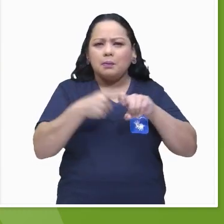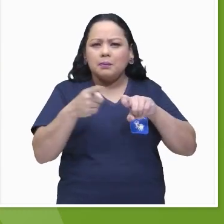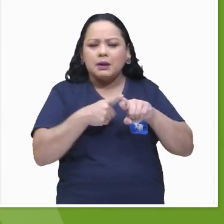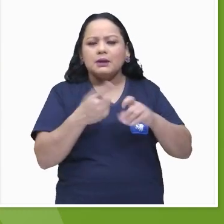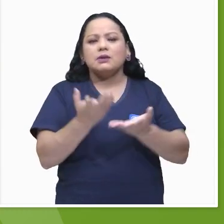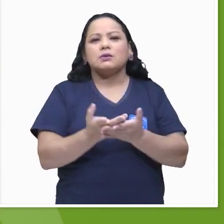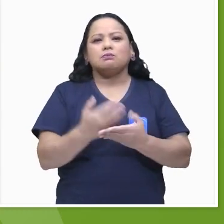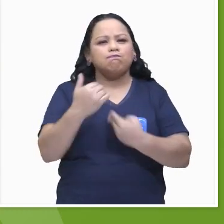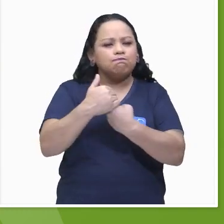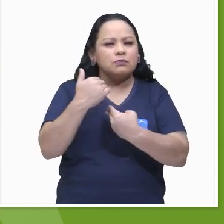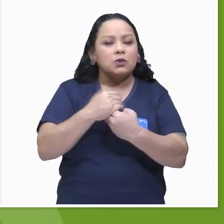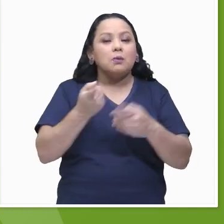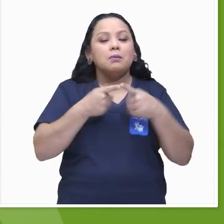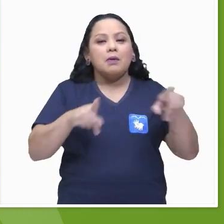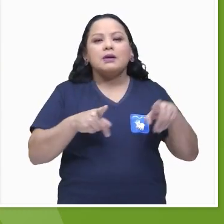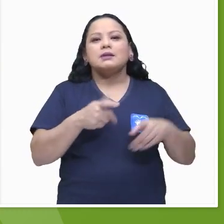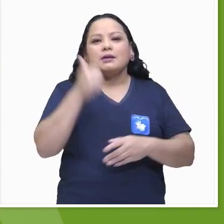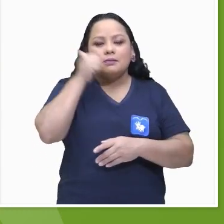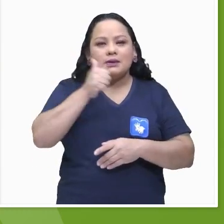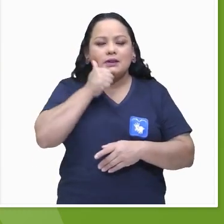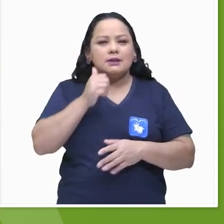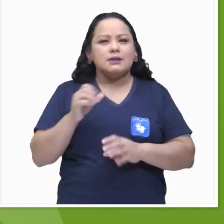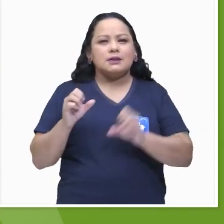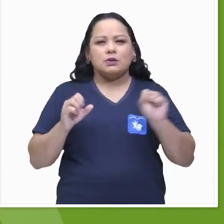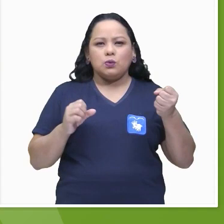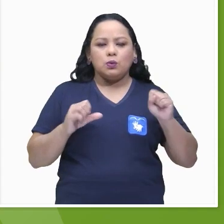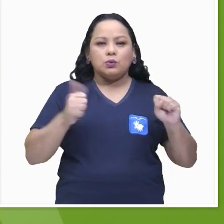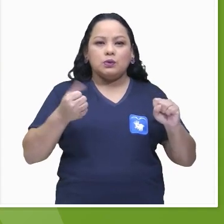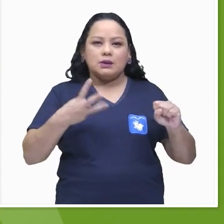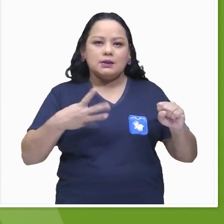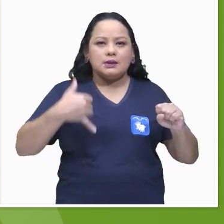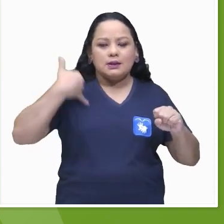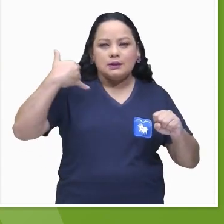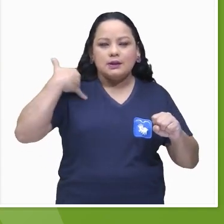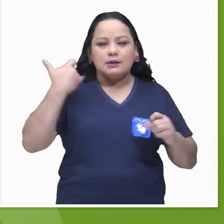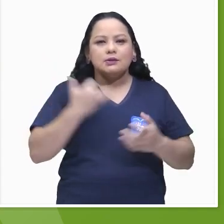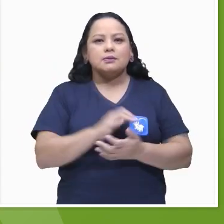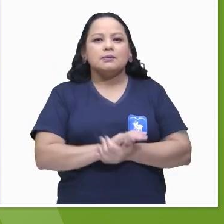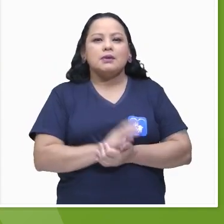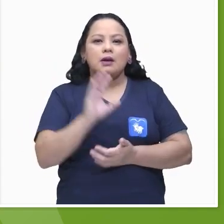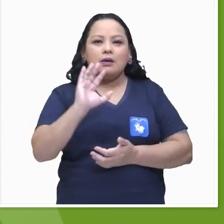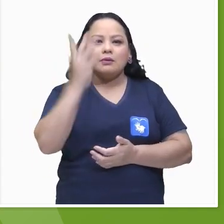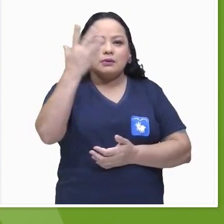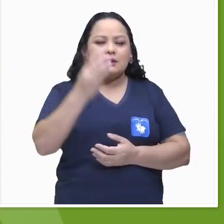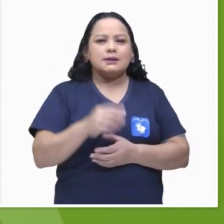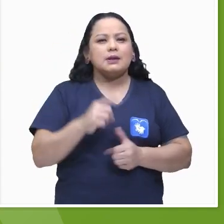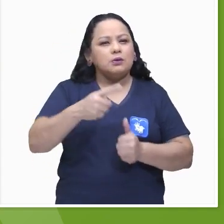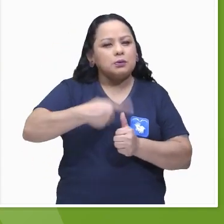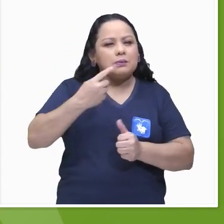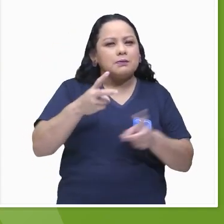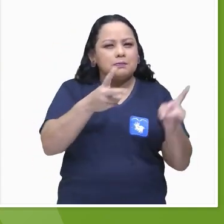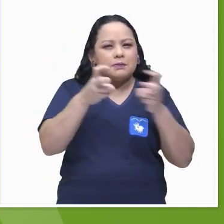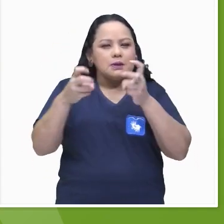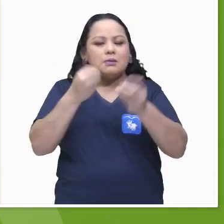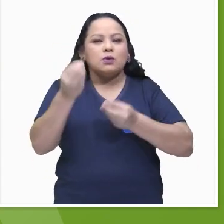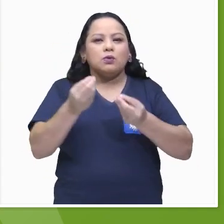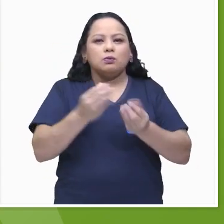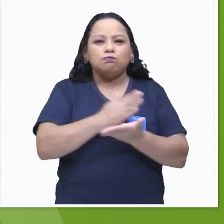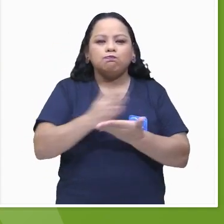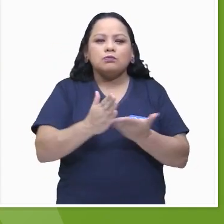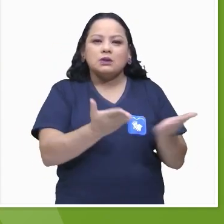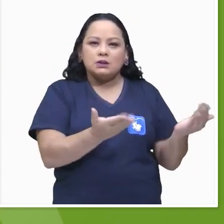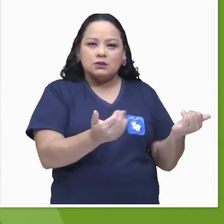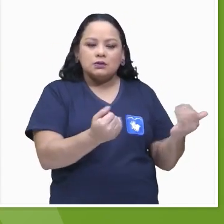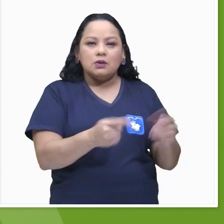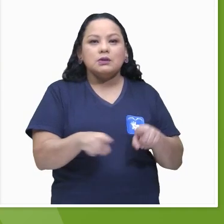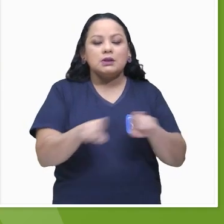normal mesmo é que as meninas entre os 8 e 13 anos já aconteçam ali os primeiros sinais da puberdade, e